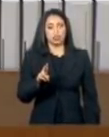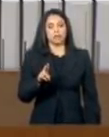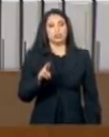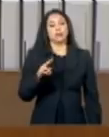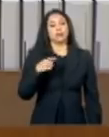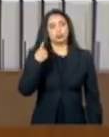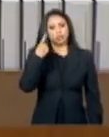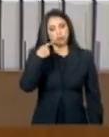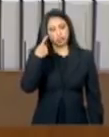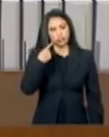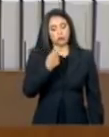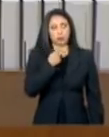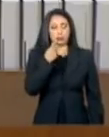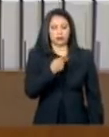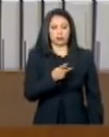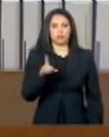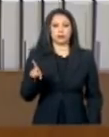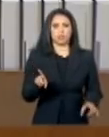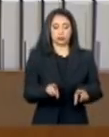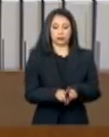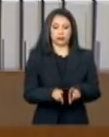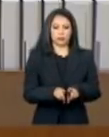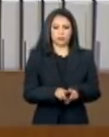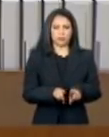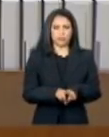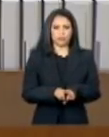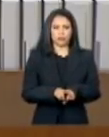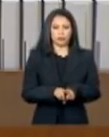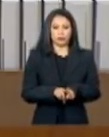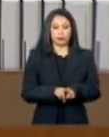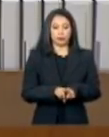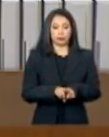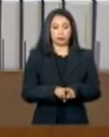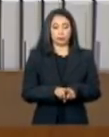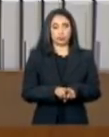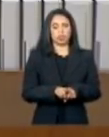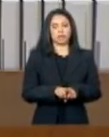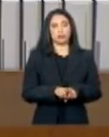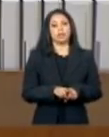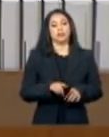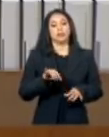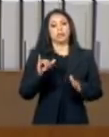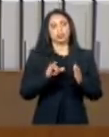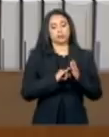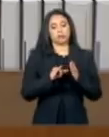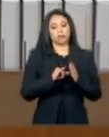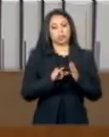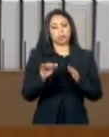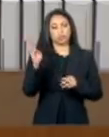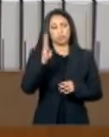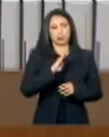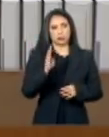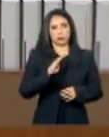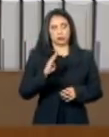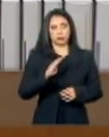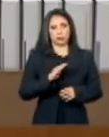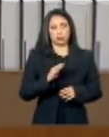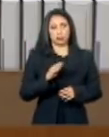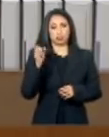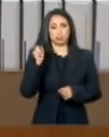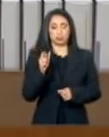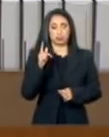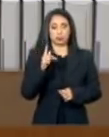santos e também falará pelo amigo escurinho título brasileiro de direito previdenciário ibdp do artigo um